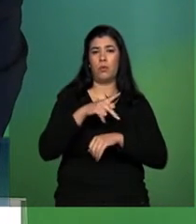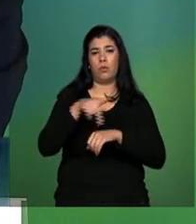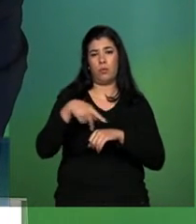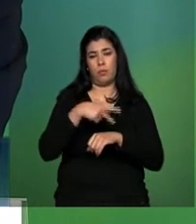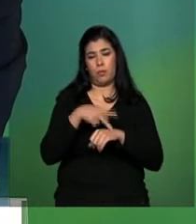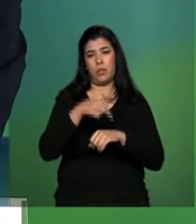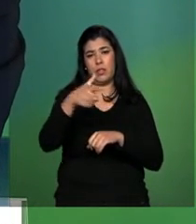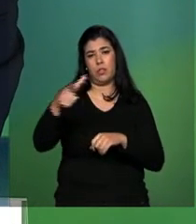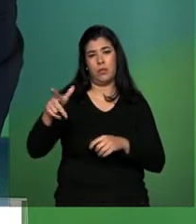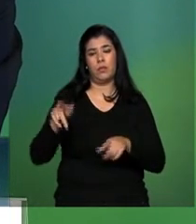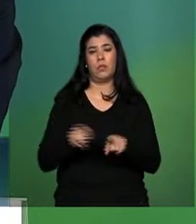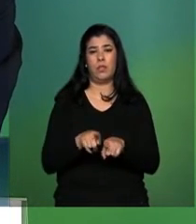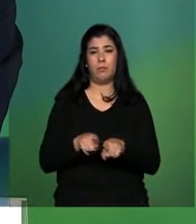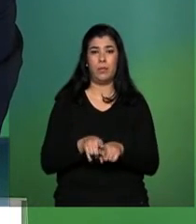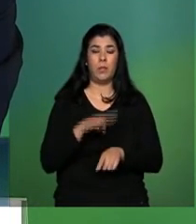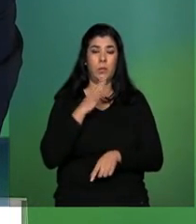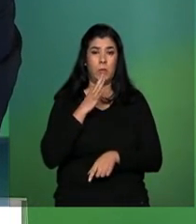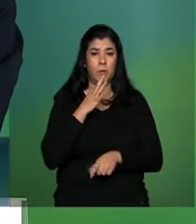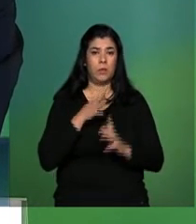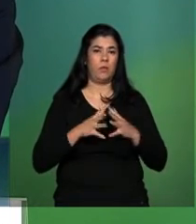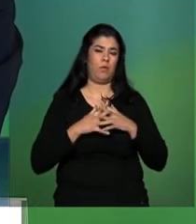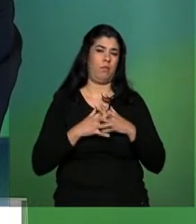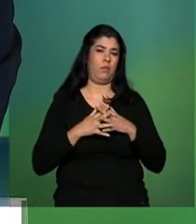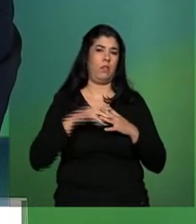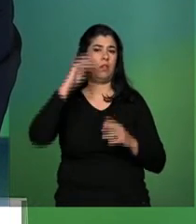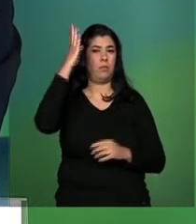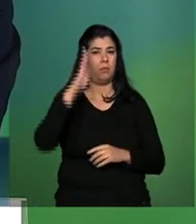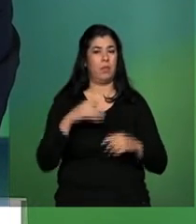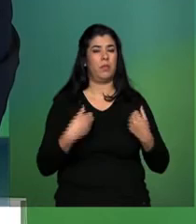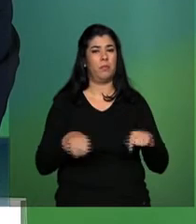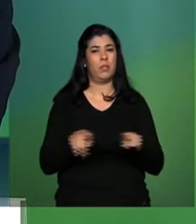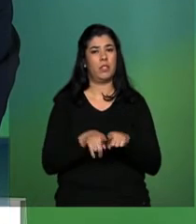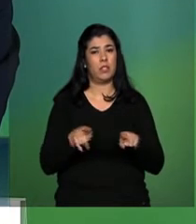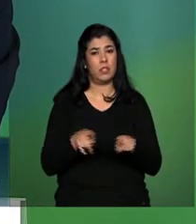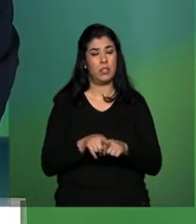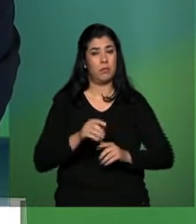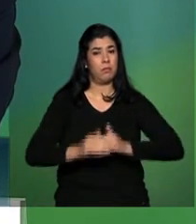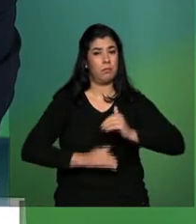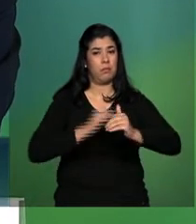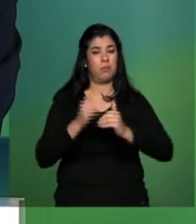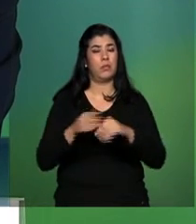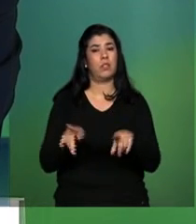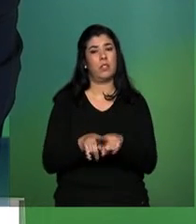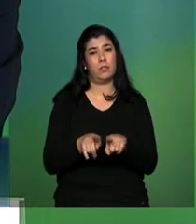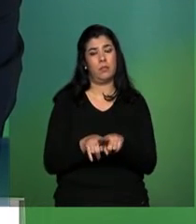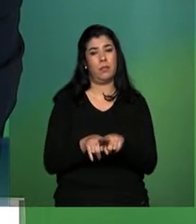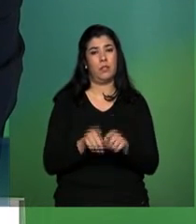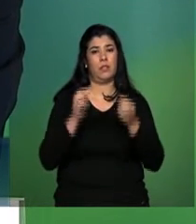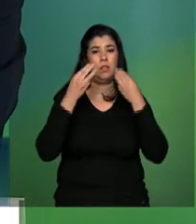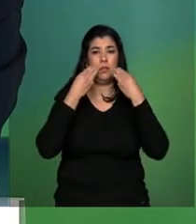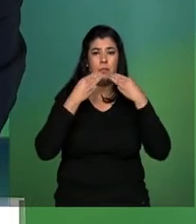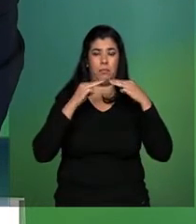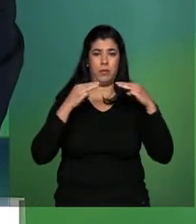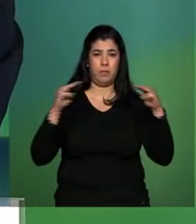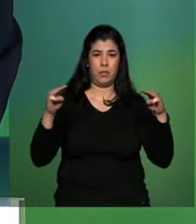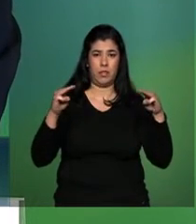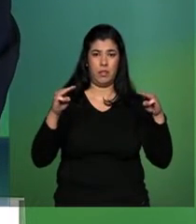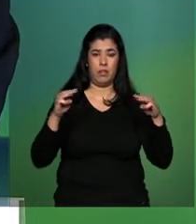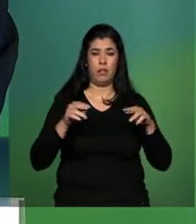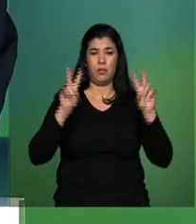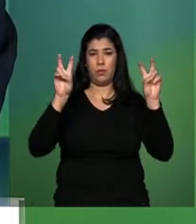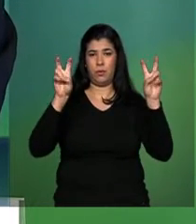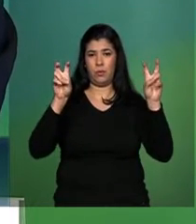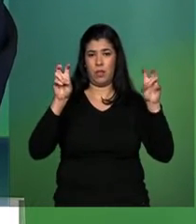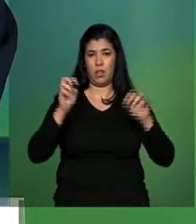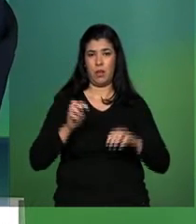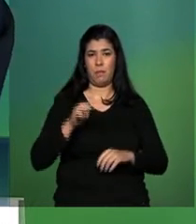reconheço complexo e o Brasil precisa estar preparado para esse processo. Então, a mensagem de mais Brasil no